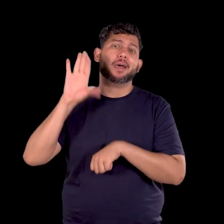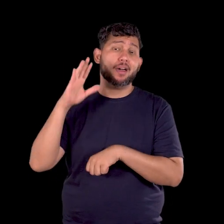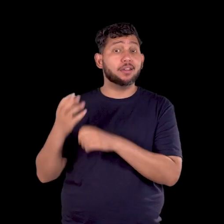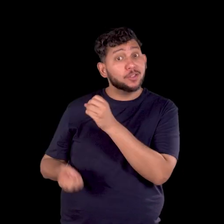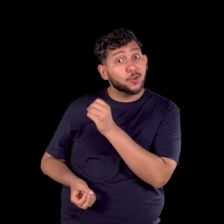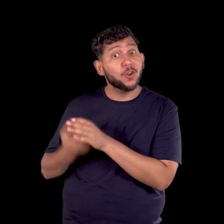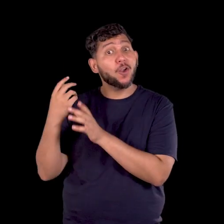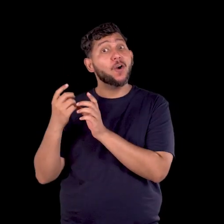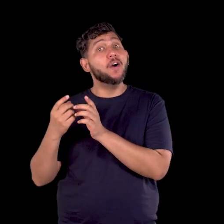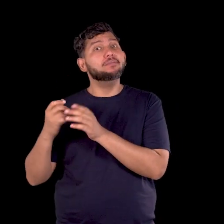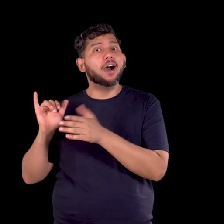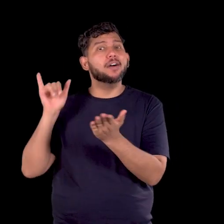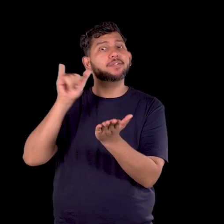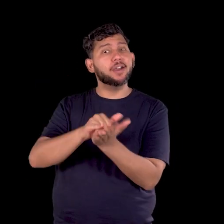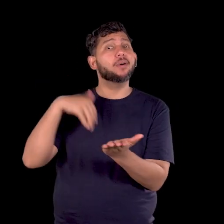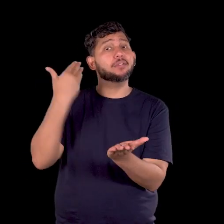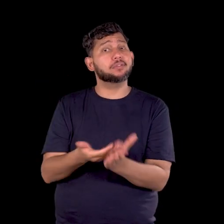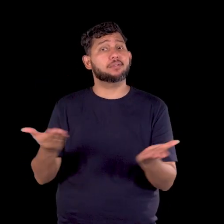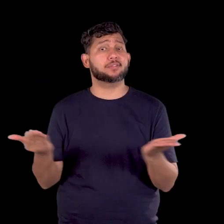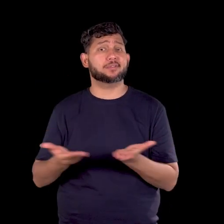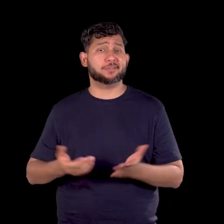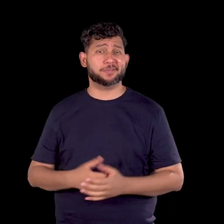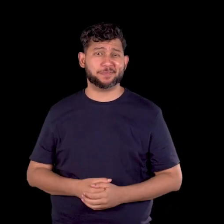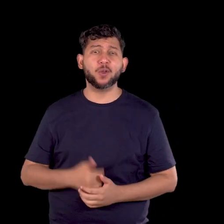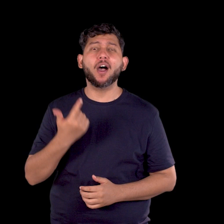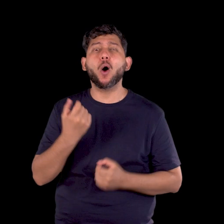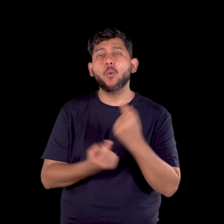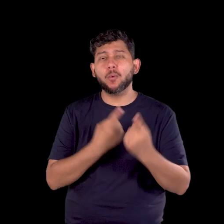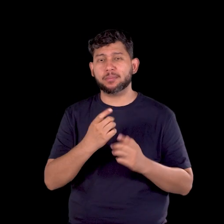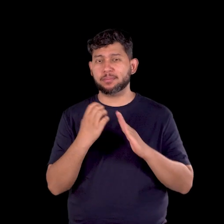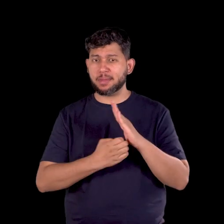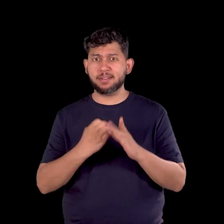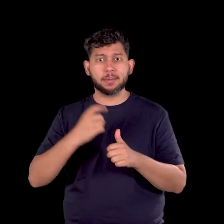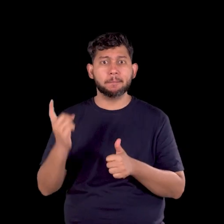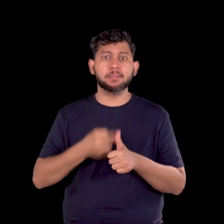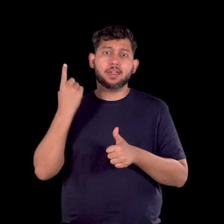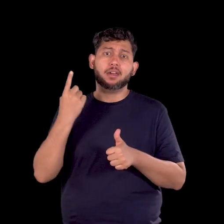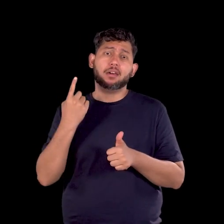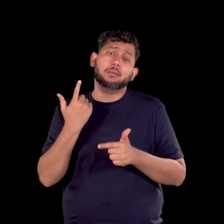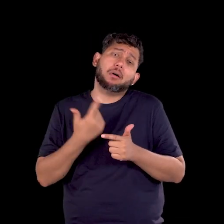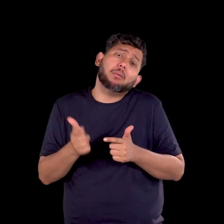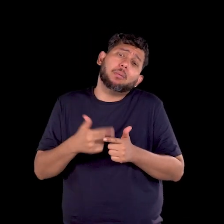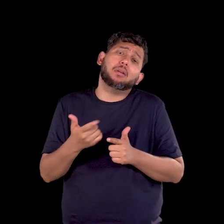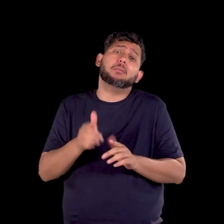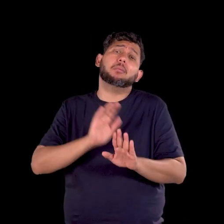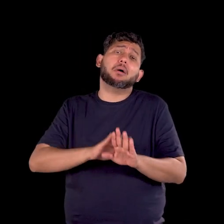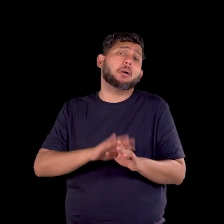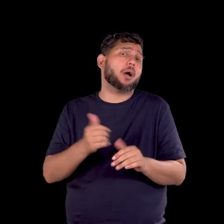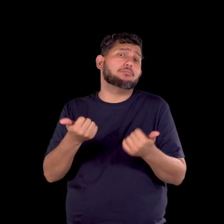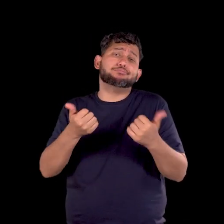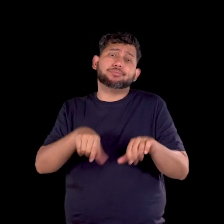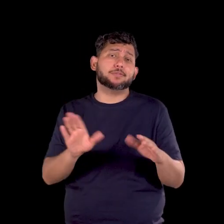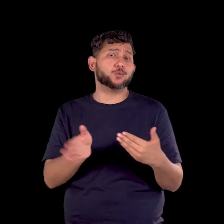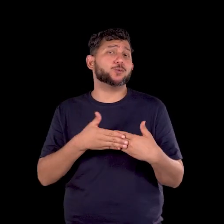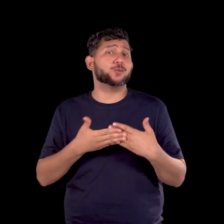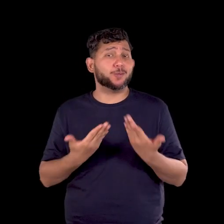são centenárias, fundadas logo no início da aviação comercial, e estão operando até hoje. Outras foram